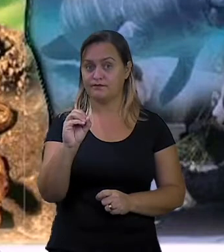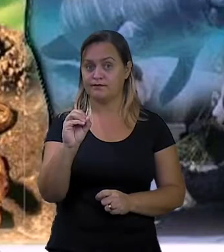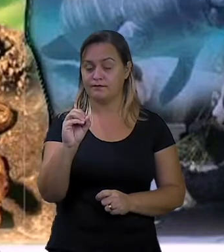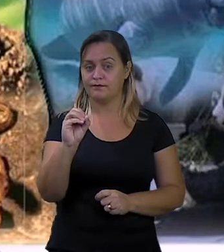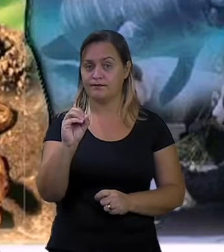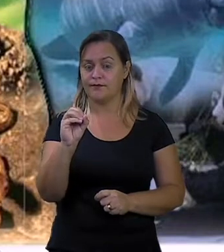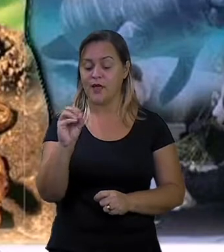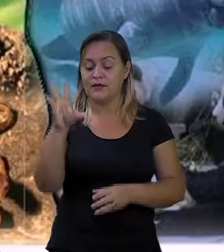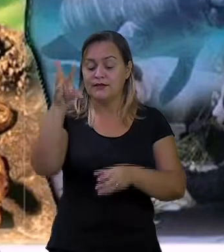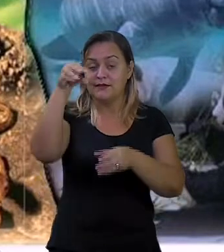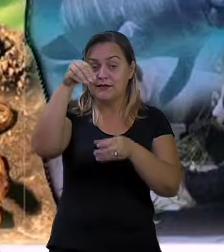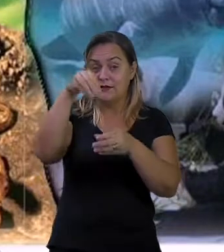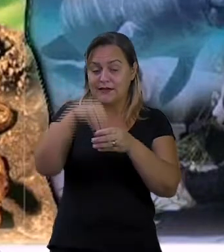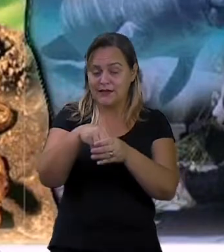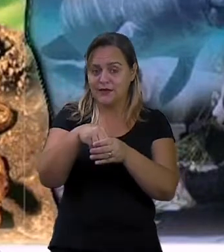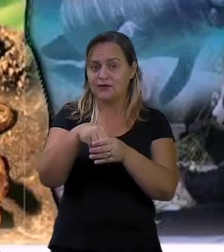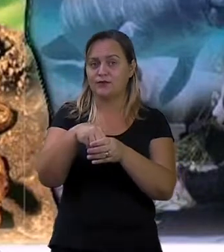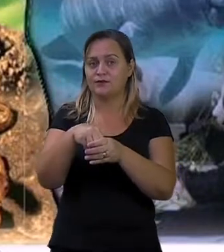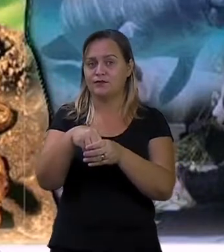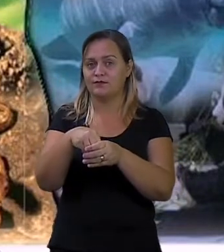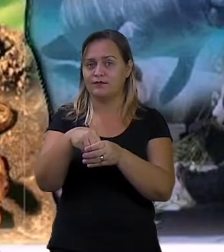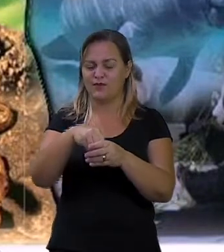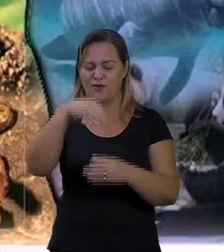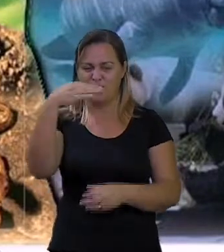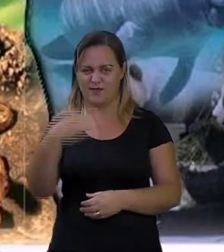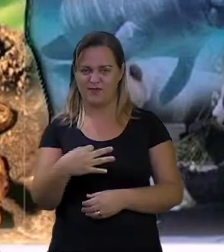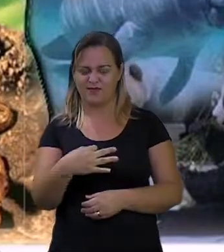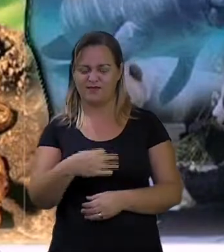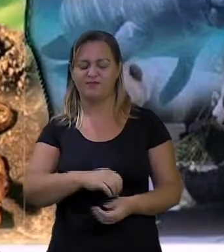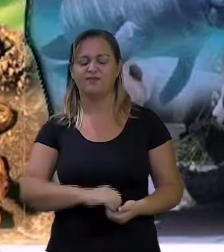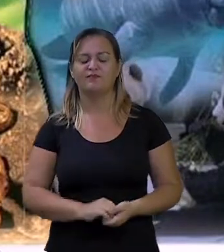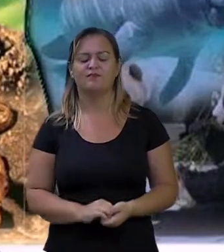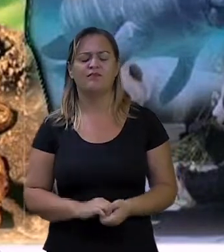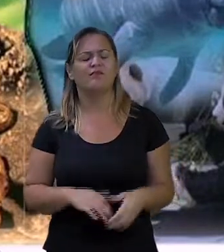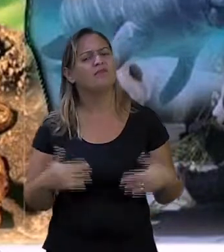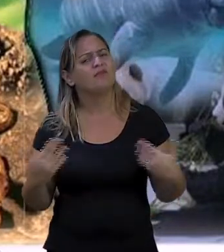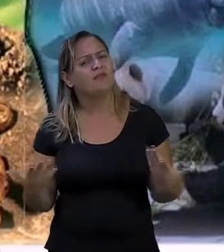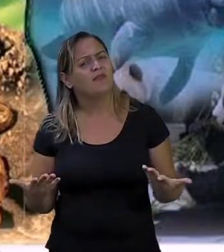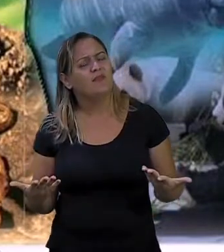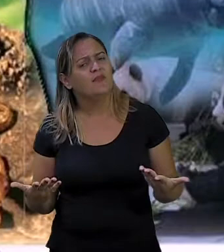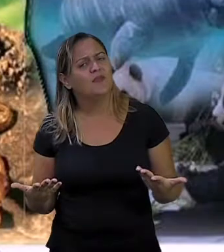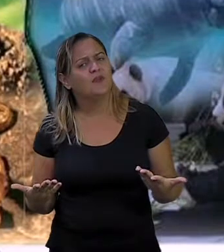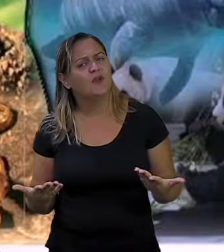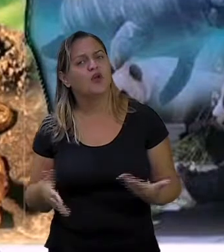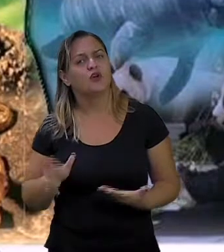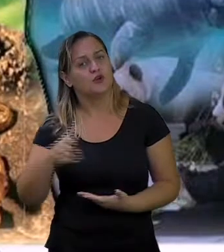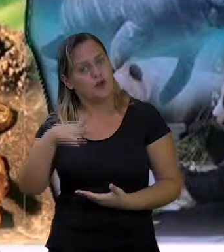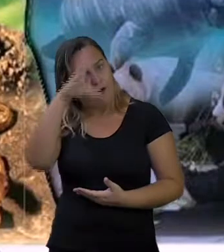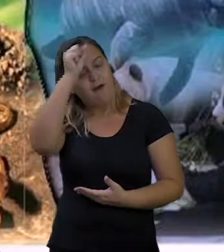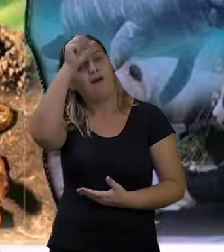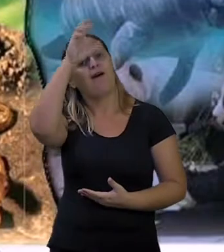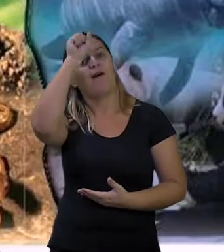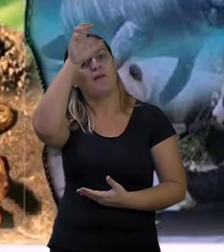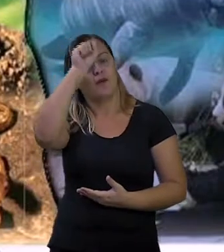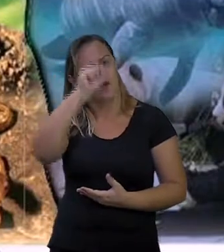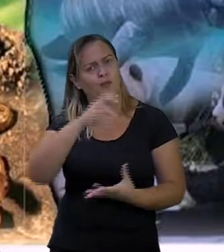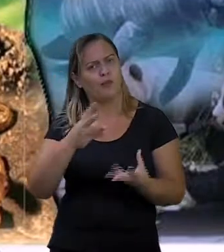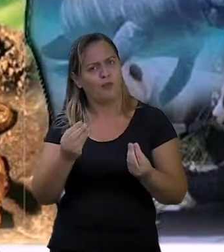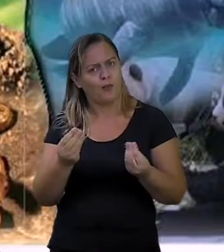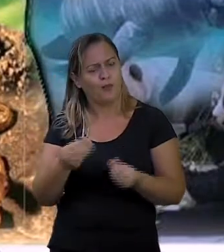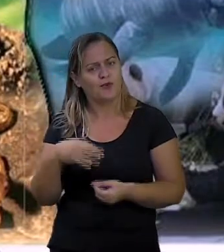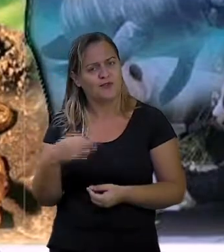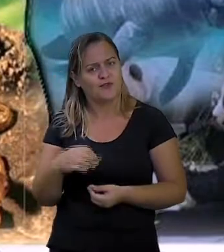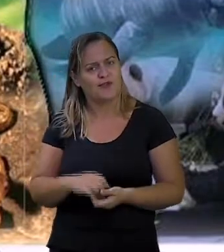ser, ok? E aí, professora? Então, olha só o quanto a gente aprendeu. Nós temos